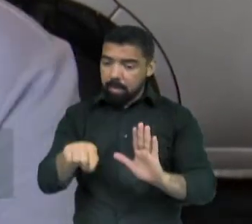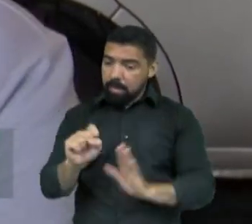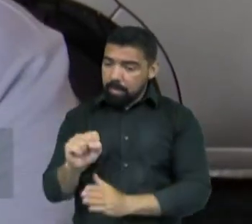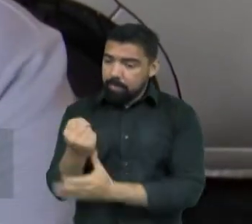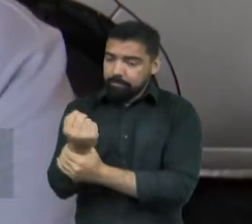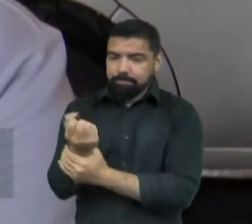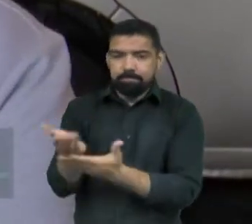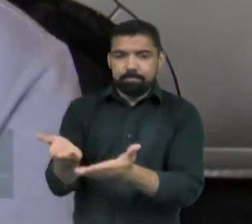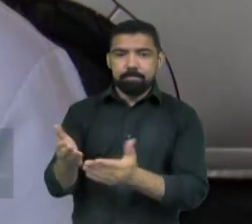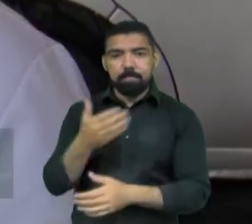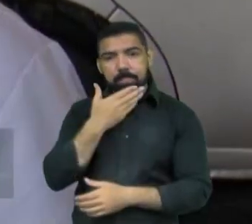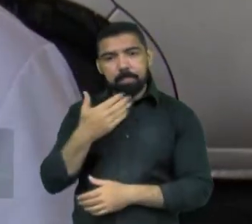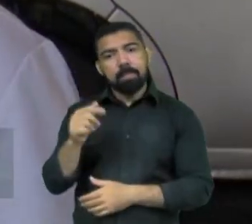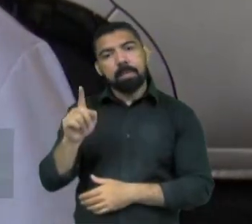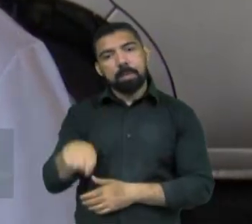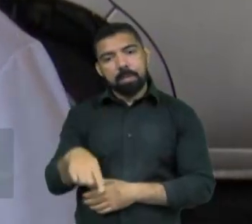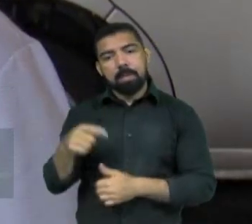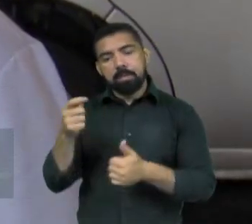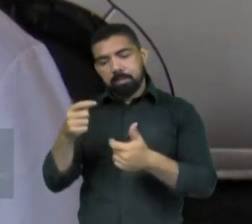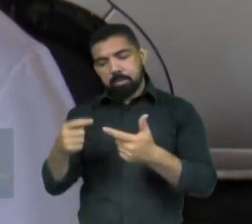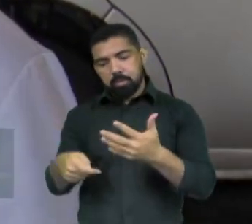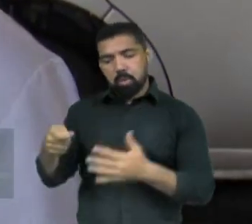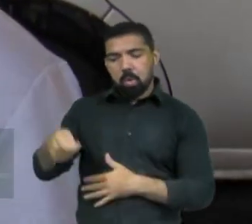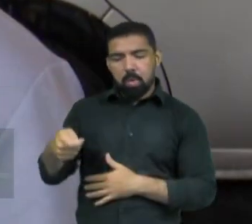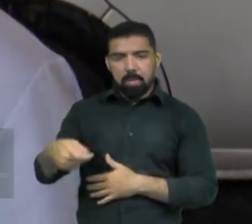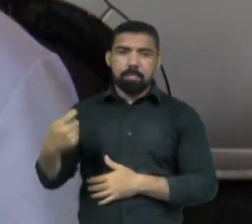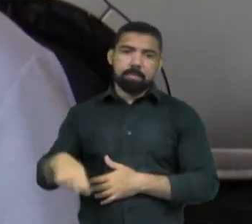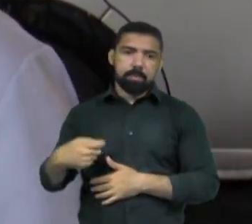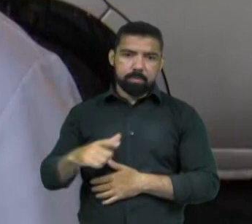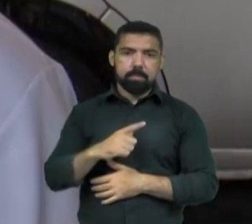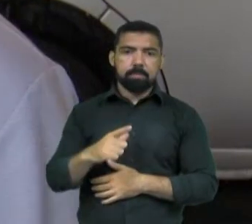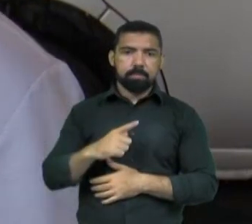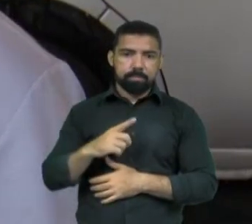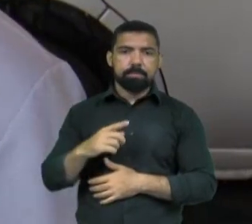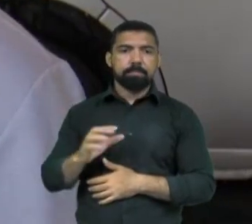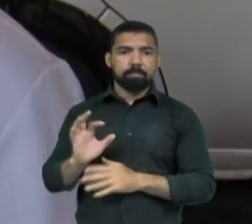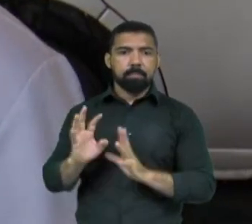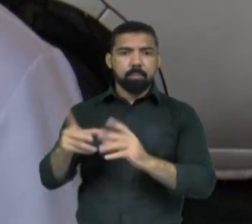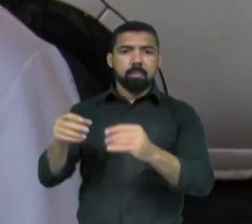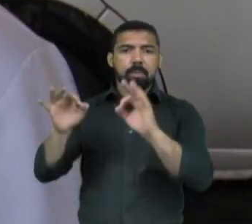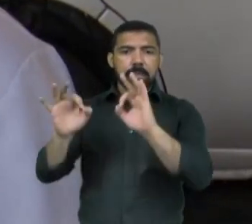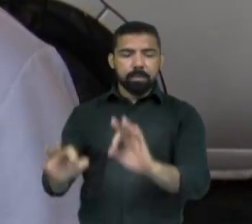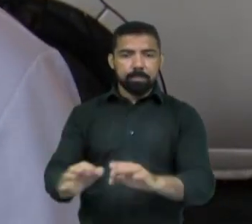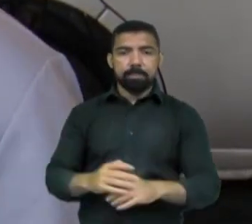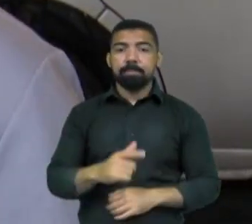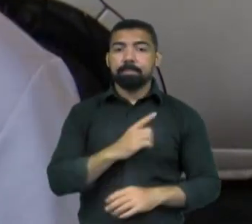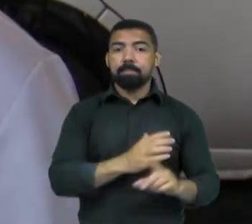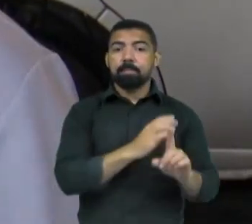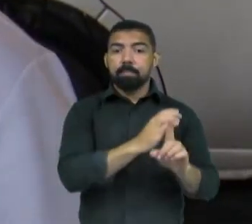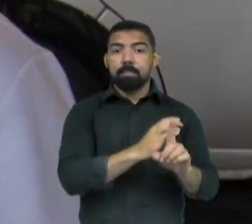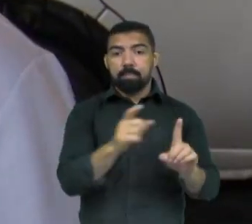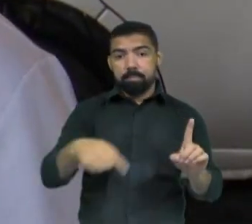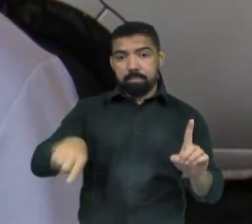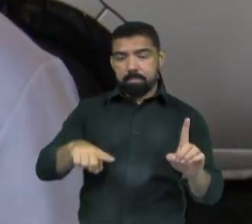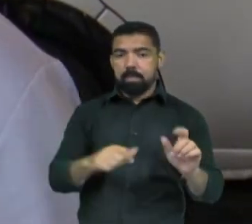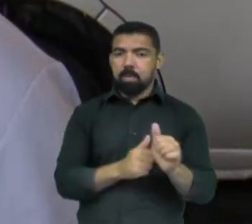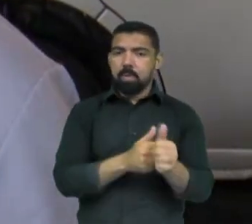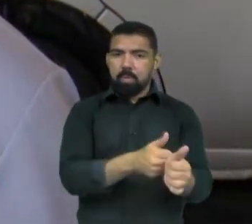São itens obrigatórios que é verificar nessas vistorias, né? Tem um calendário, né, que eles têm que